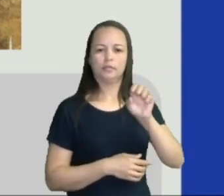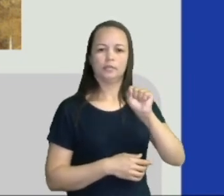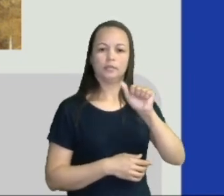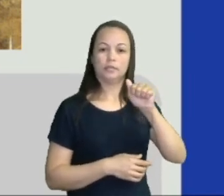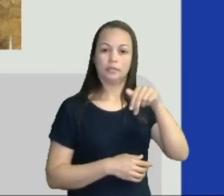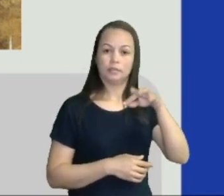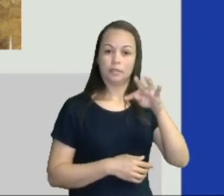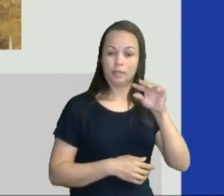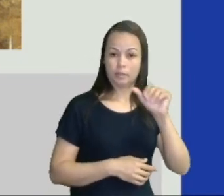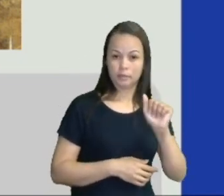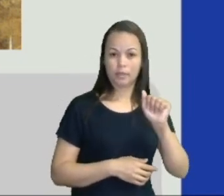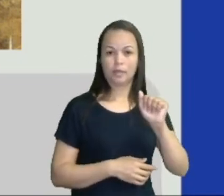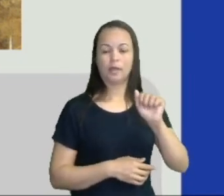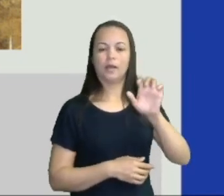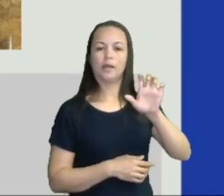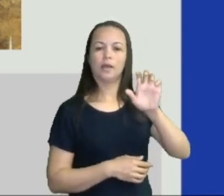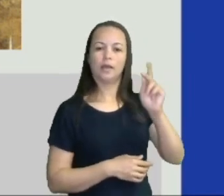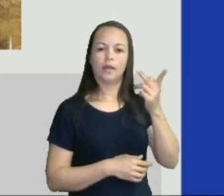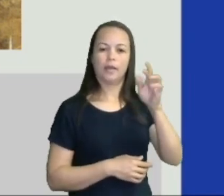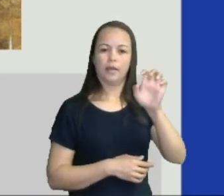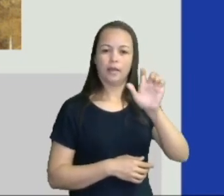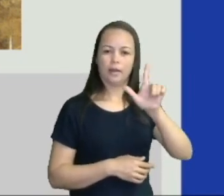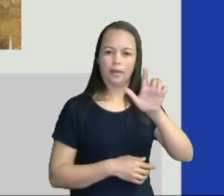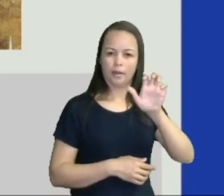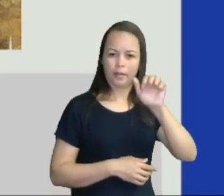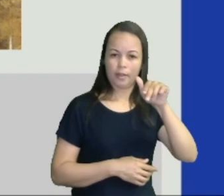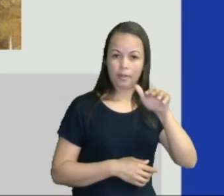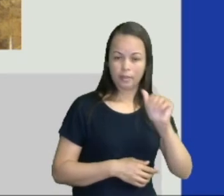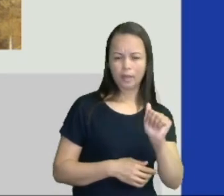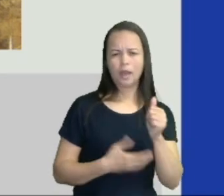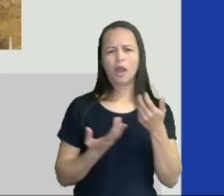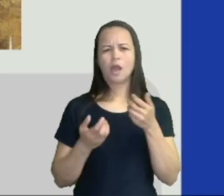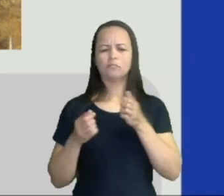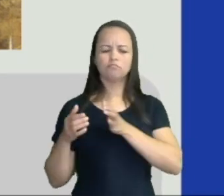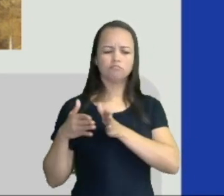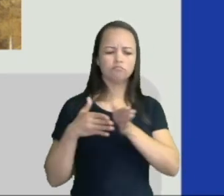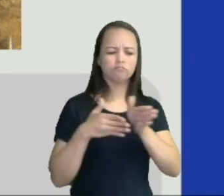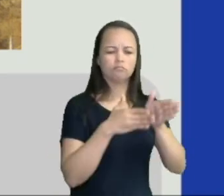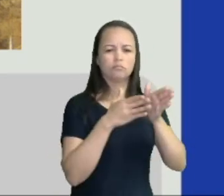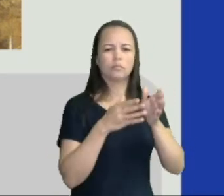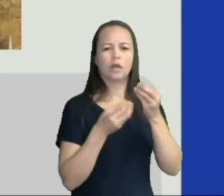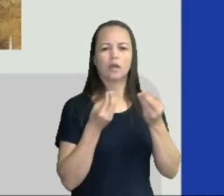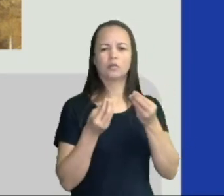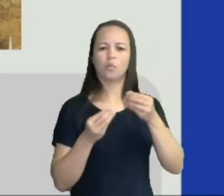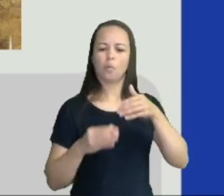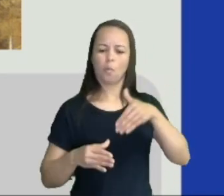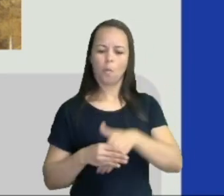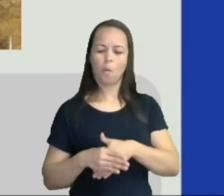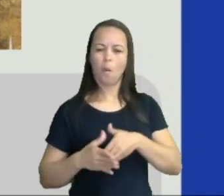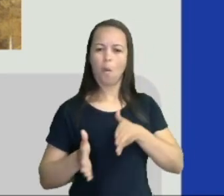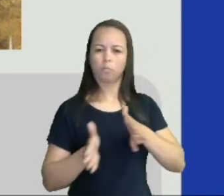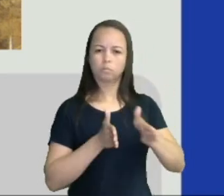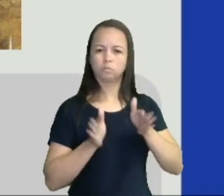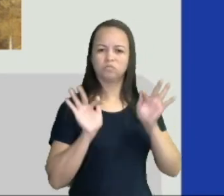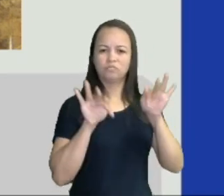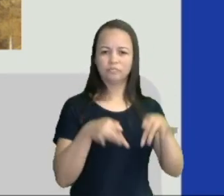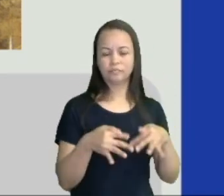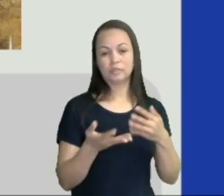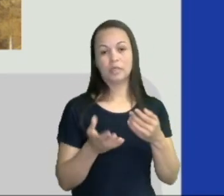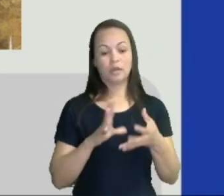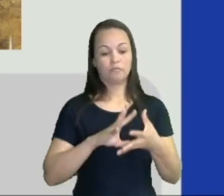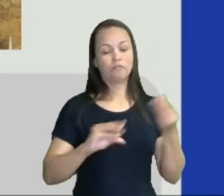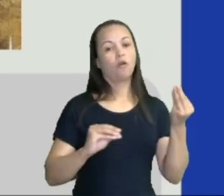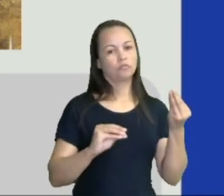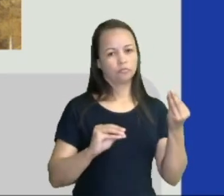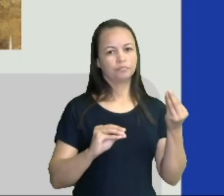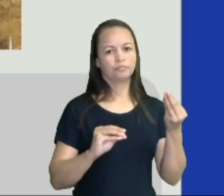de ir para a ilha de Santa Helena, já encaminhando-se para o fim do período napoleônico, ele foge